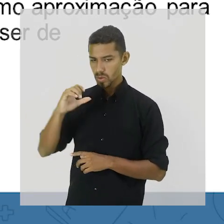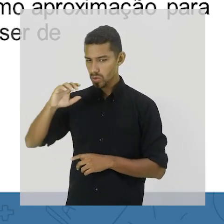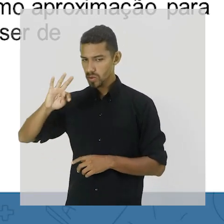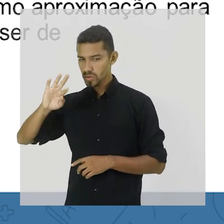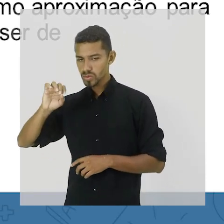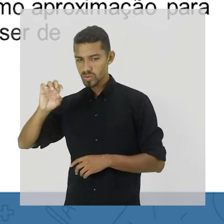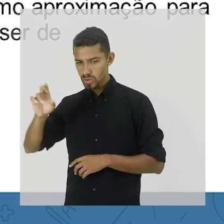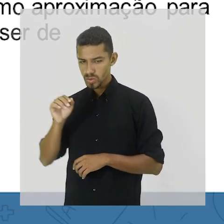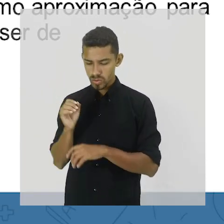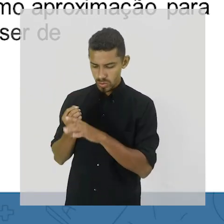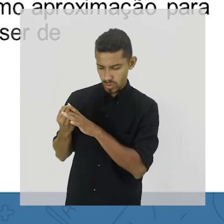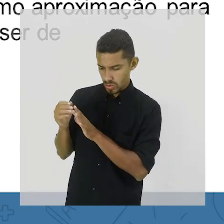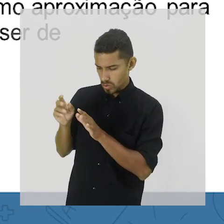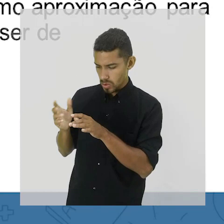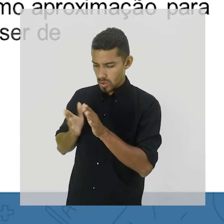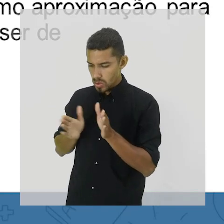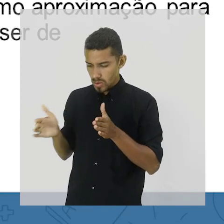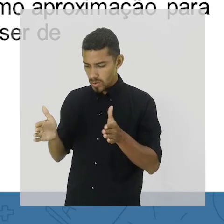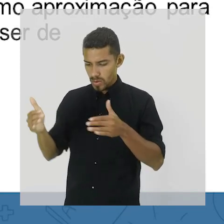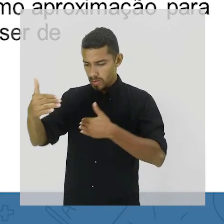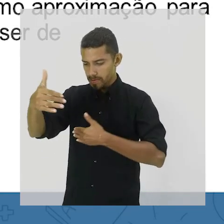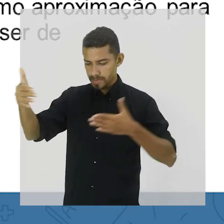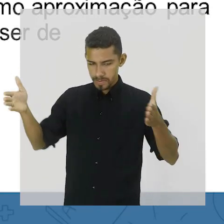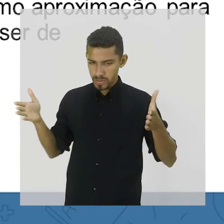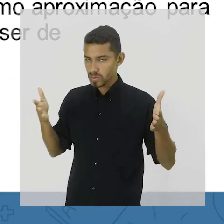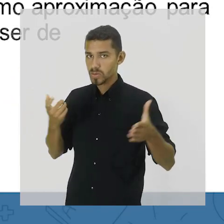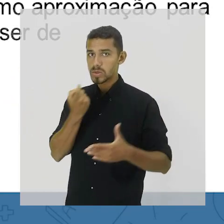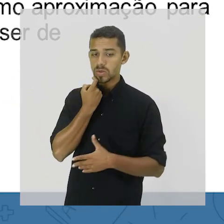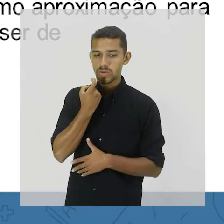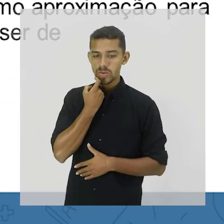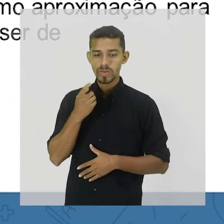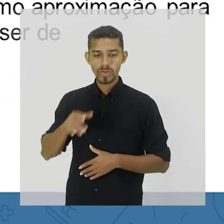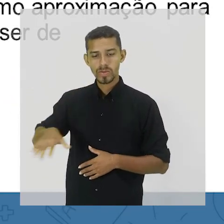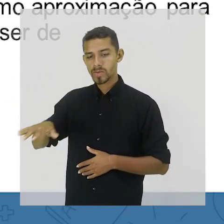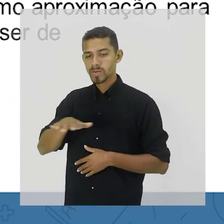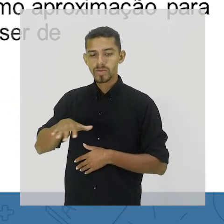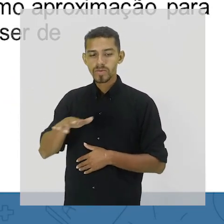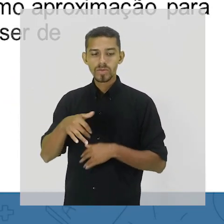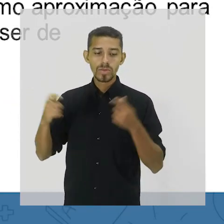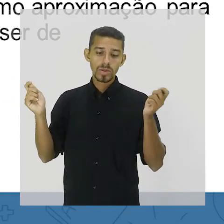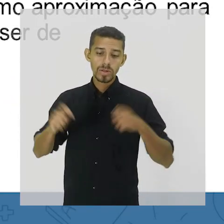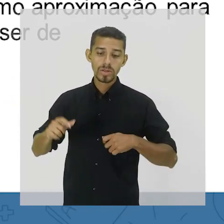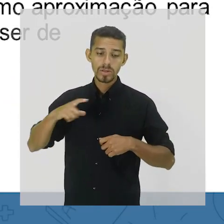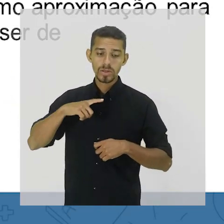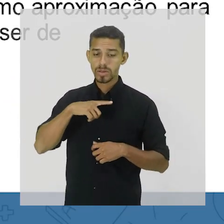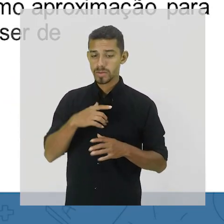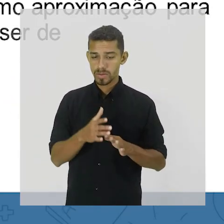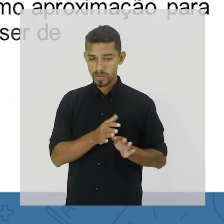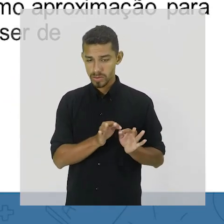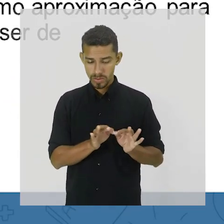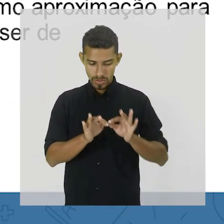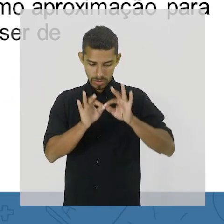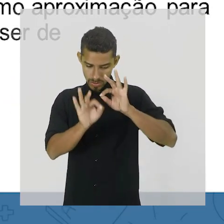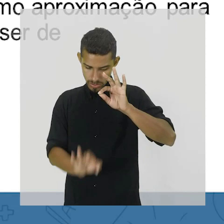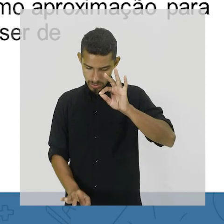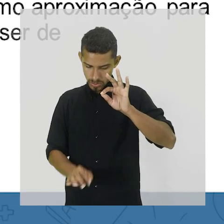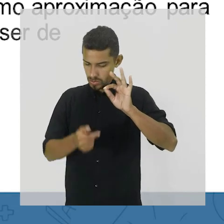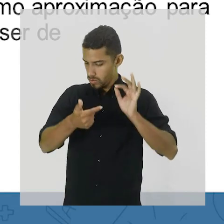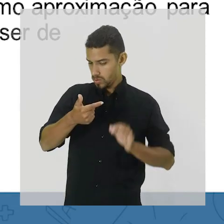cilíndrico. Devido às características dessa espécie, o tanque deve ter exatamente 2 metros de